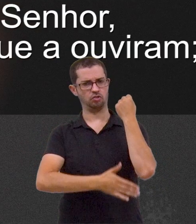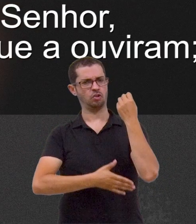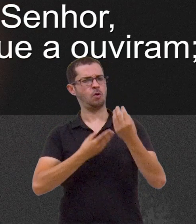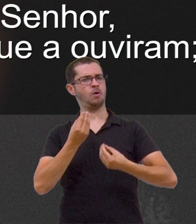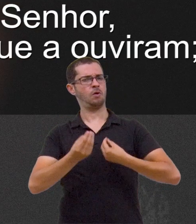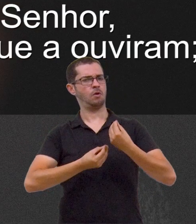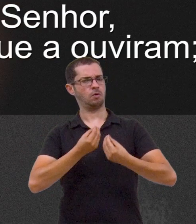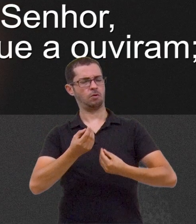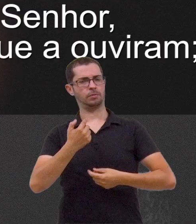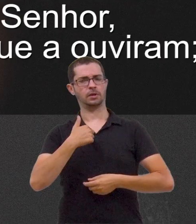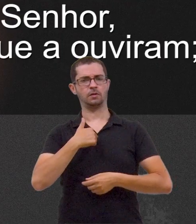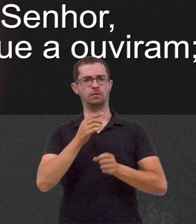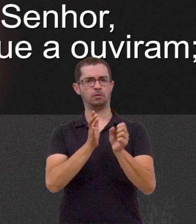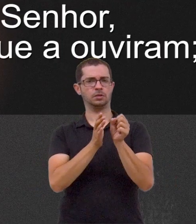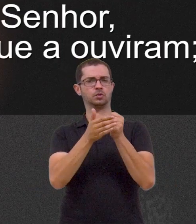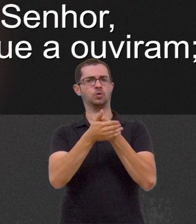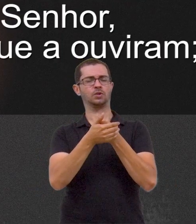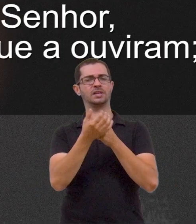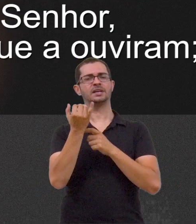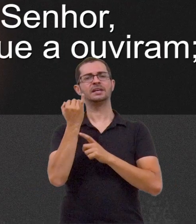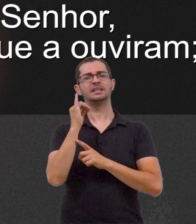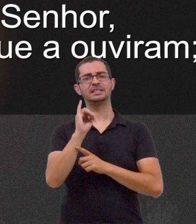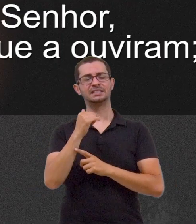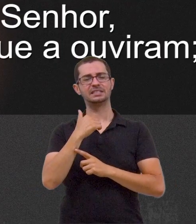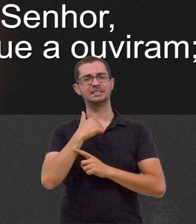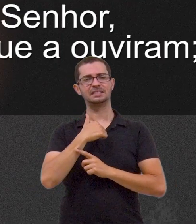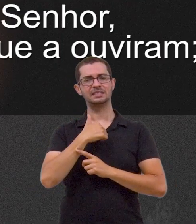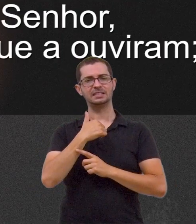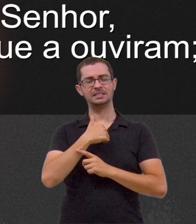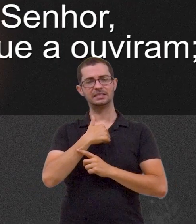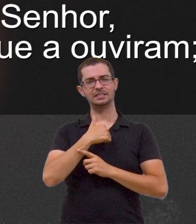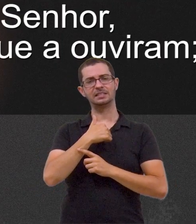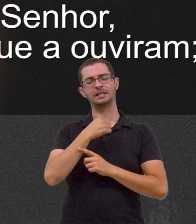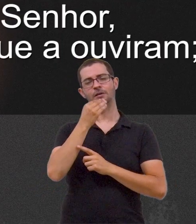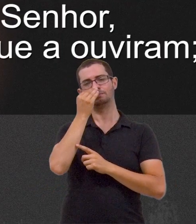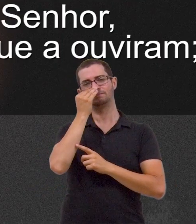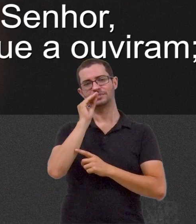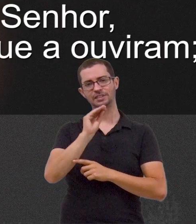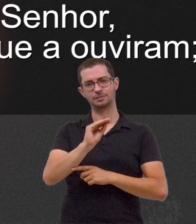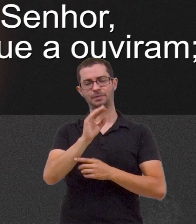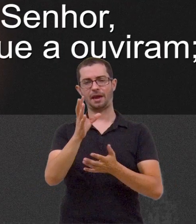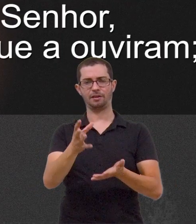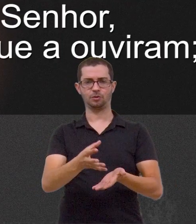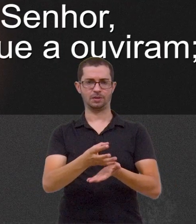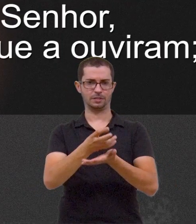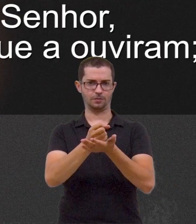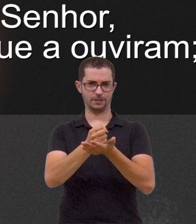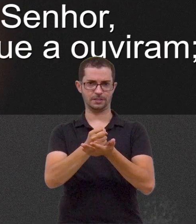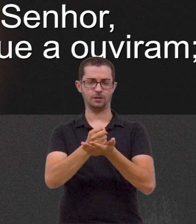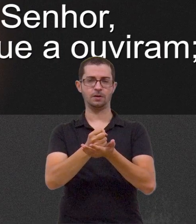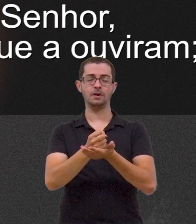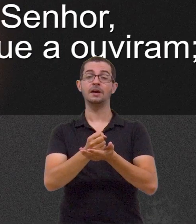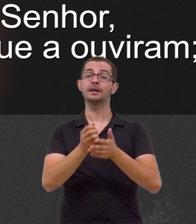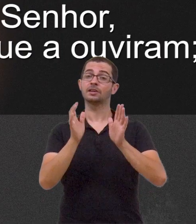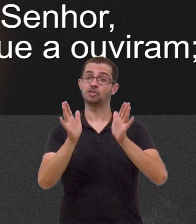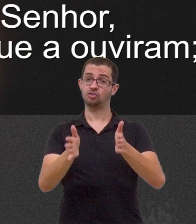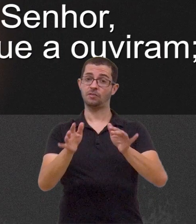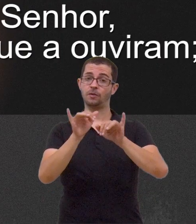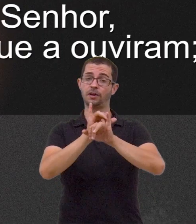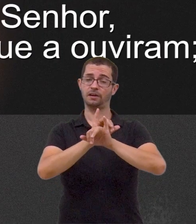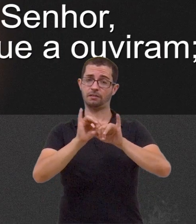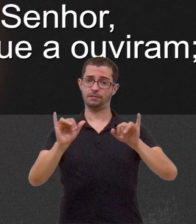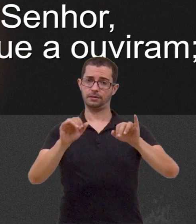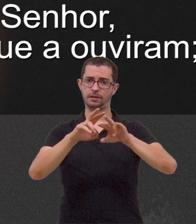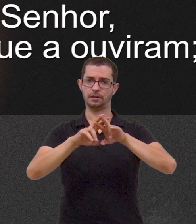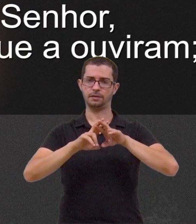se negligenciarmos tão grande salvação, a qual, tendo sido anunciada inicialmente pelo